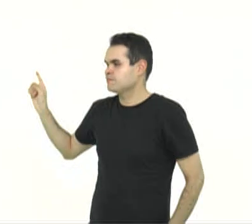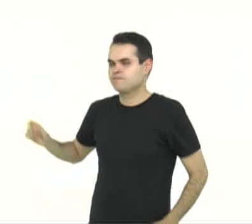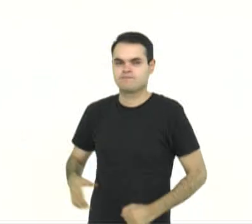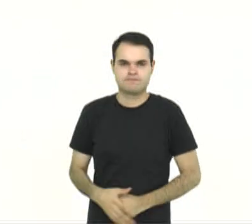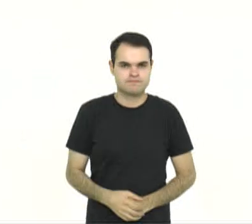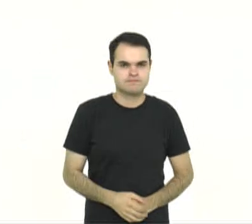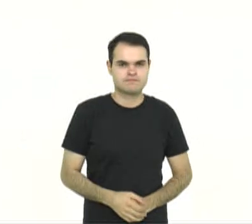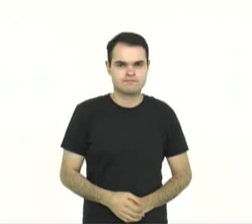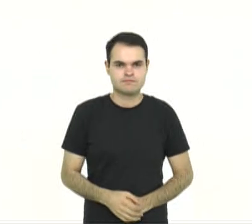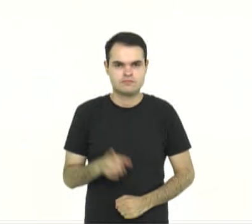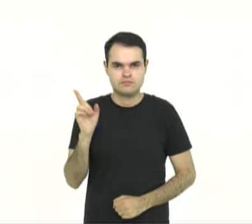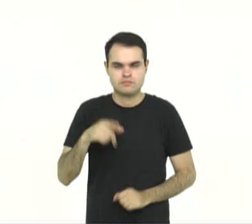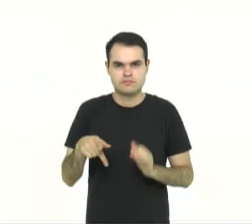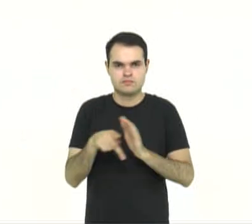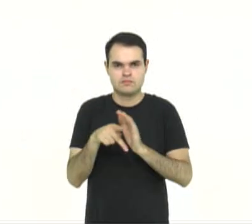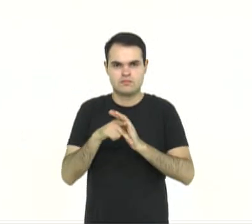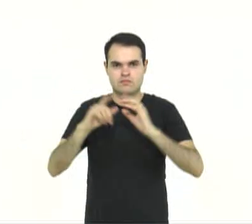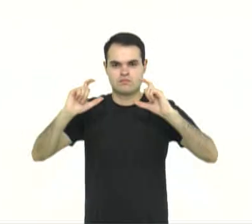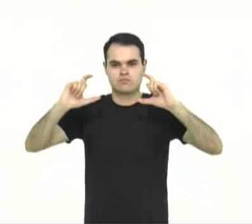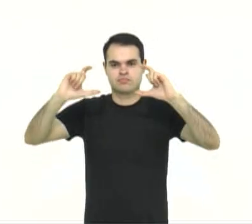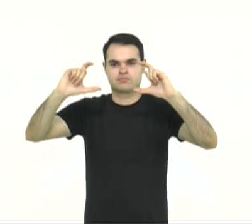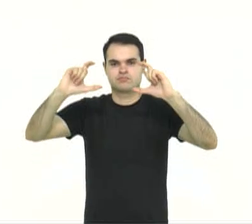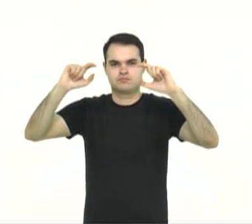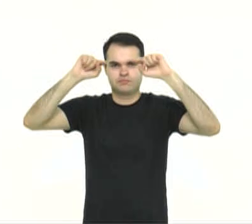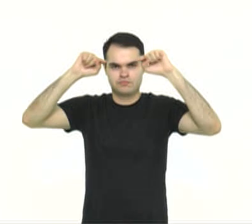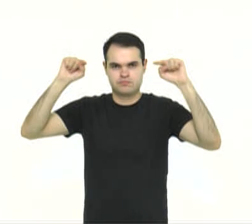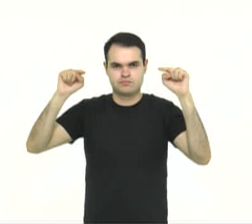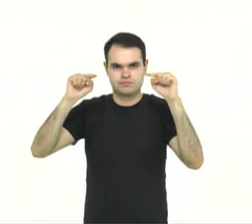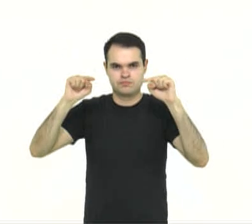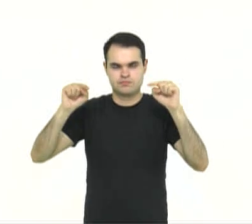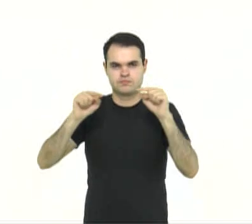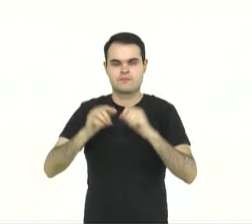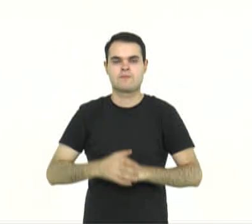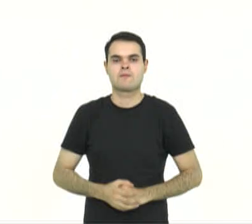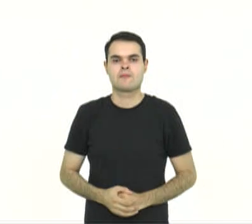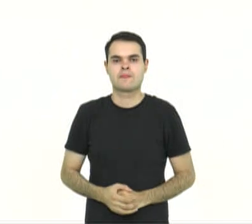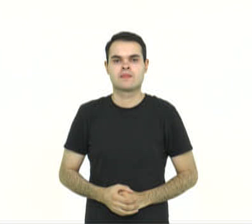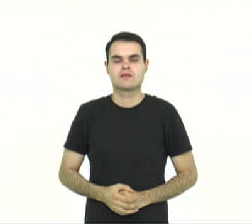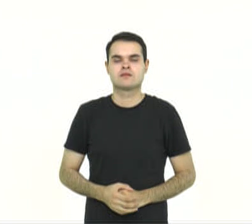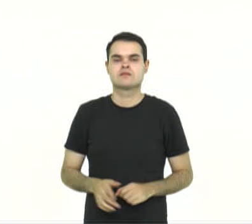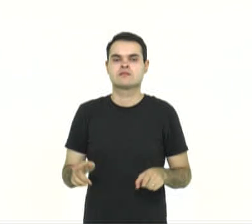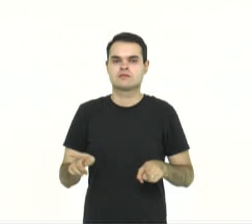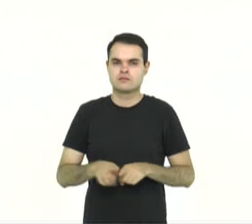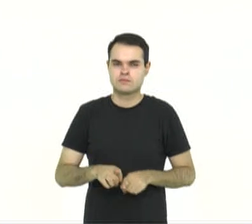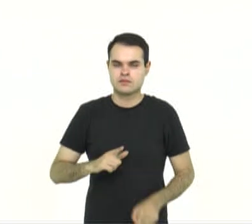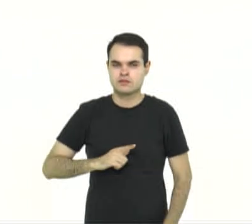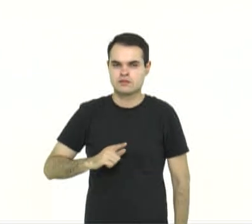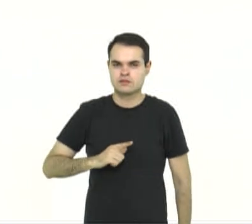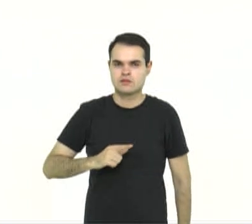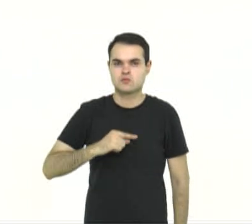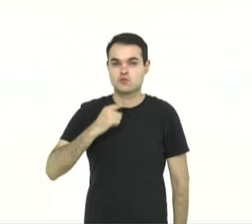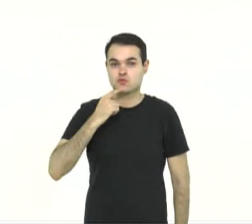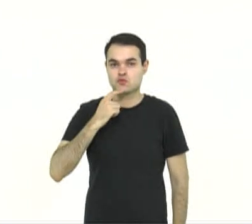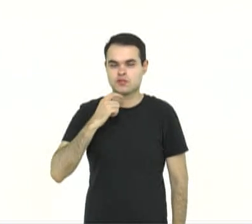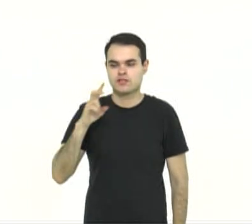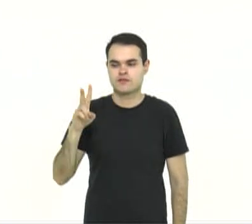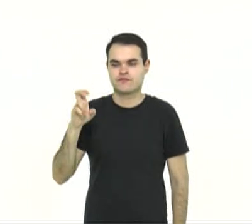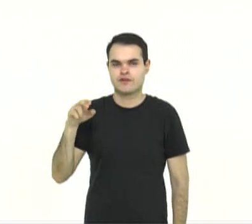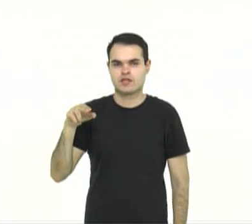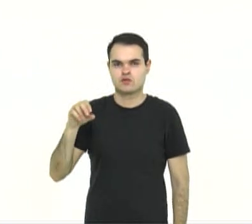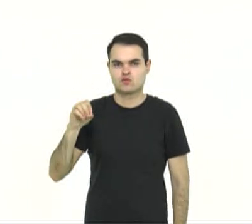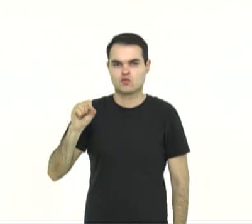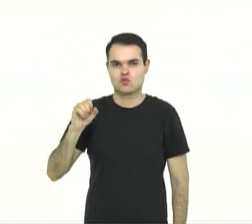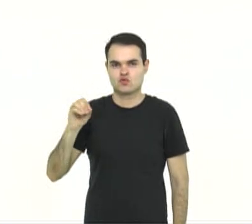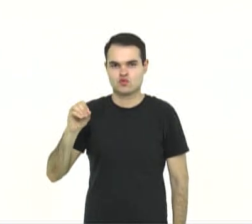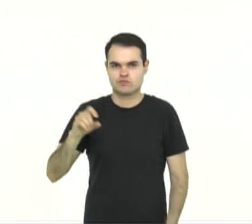renal ali, tá? Para formar o nosso corpúsculo renal. Nós temos também o sangue venoso. O sangue venoso, ele vai passar pela